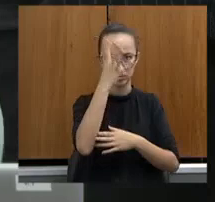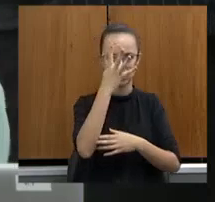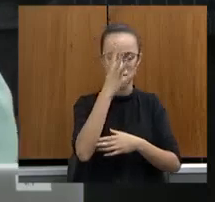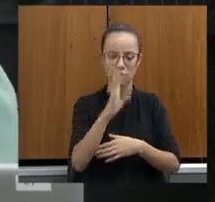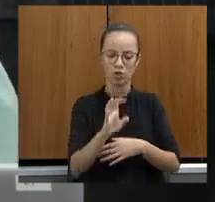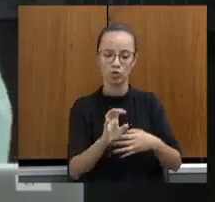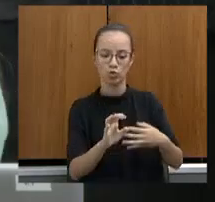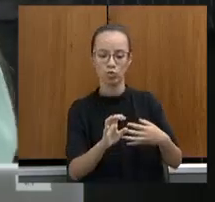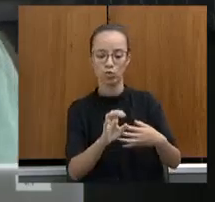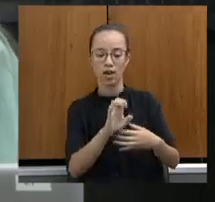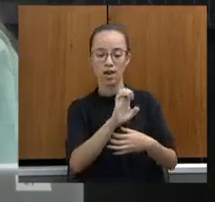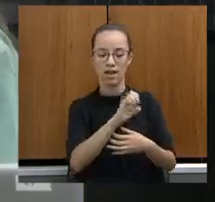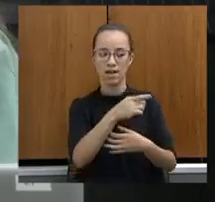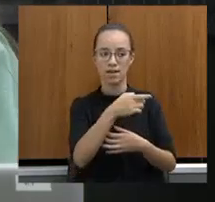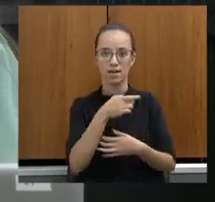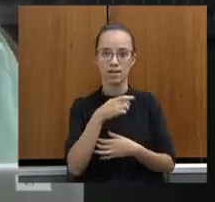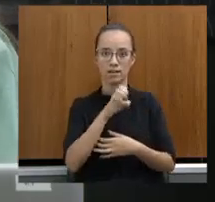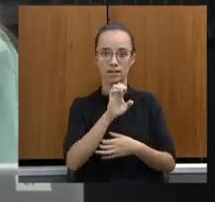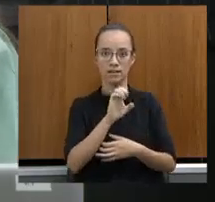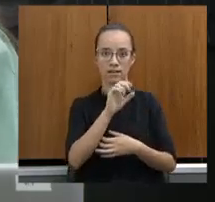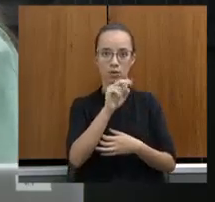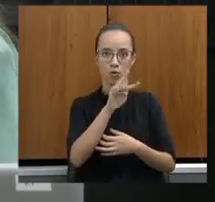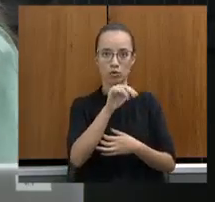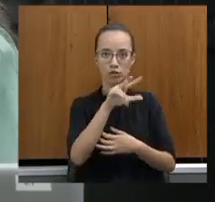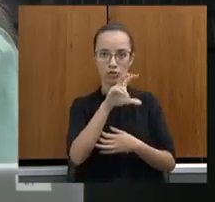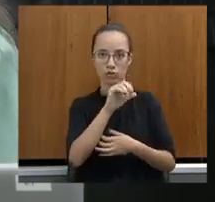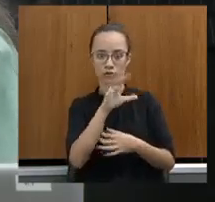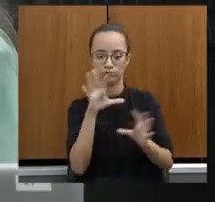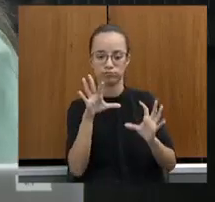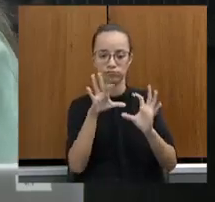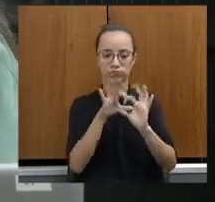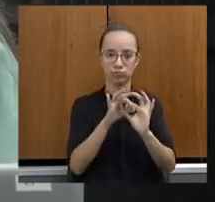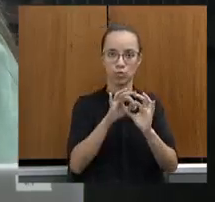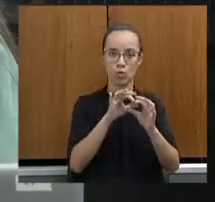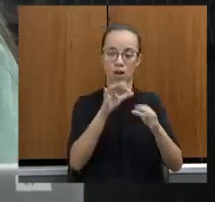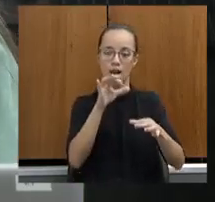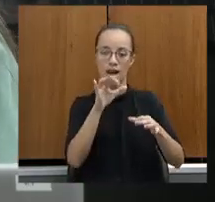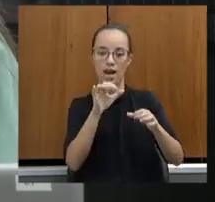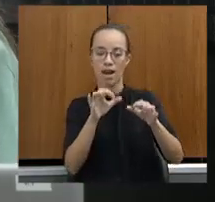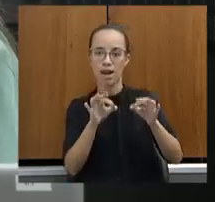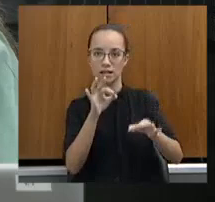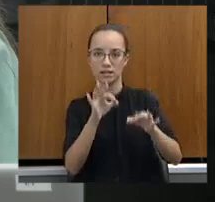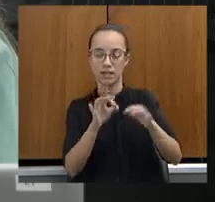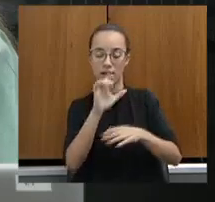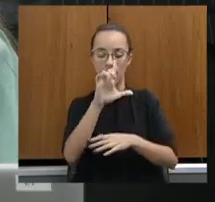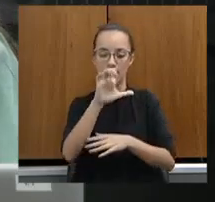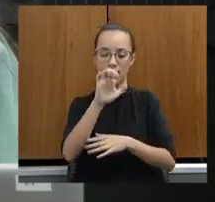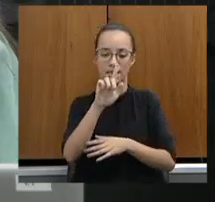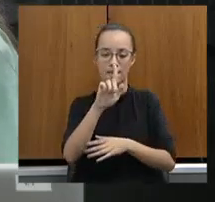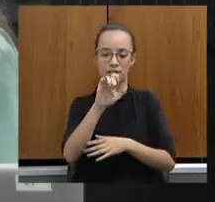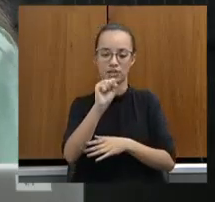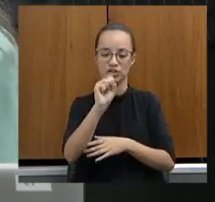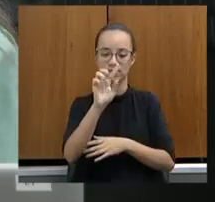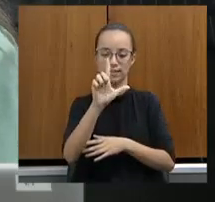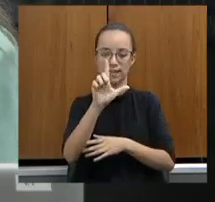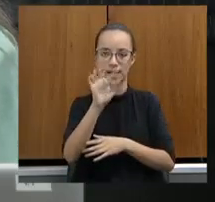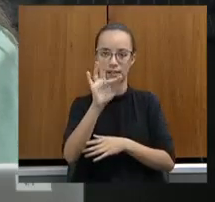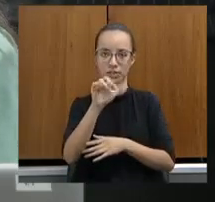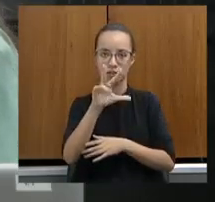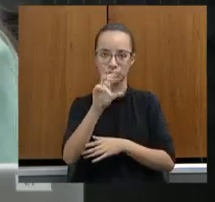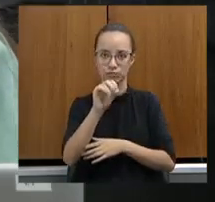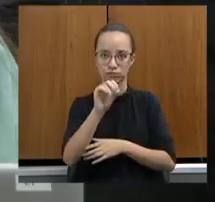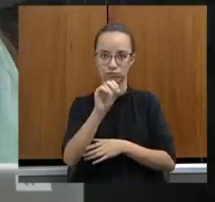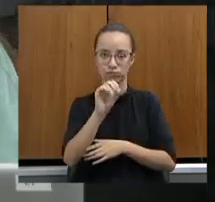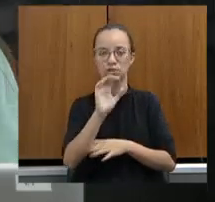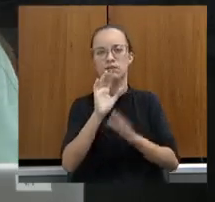legislativo é fácil não é fácil mas a tentativa ficou Clara abertura